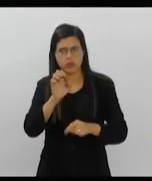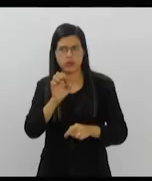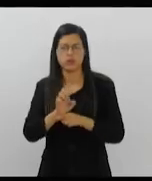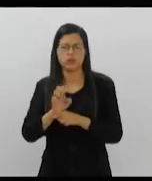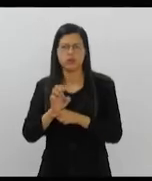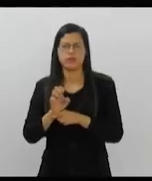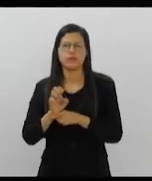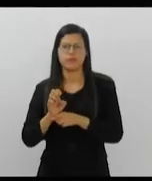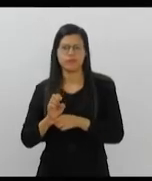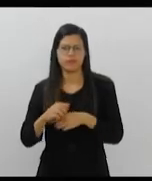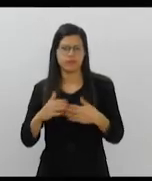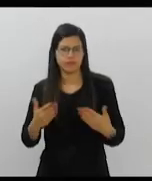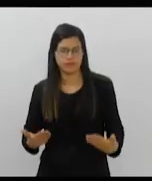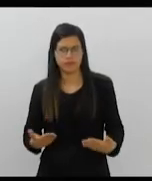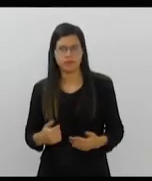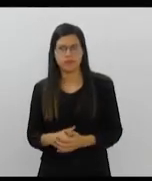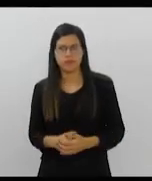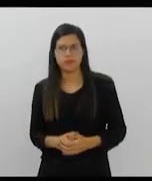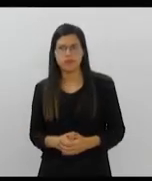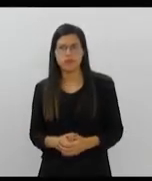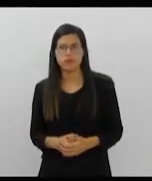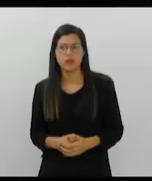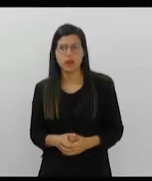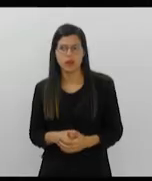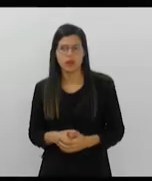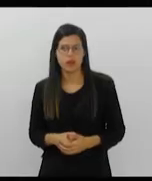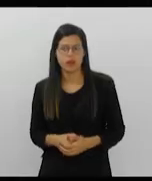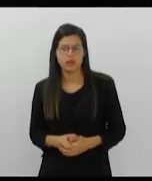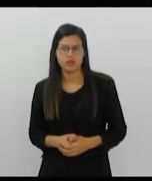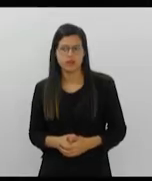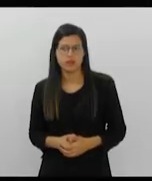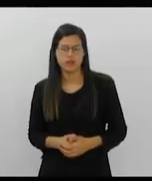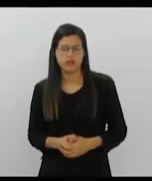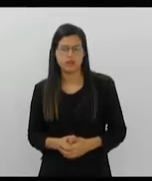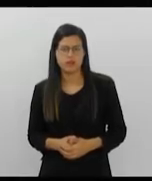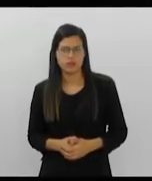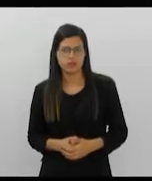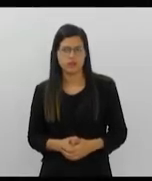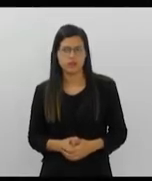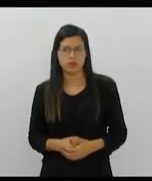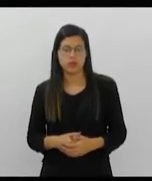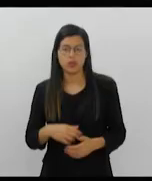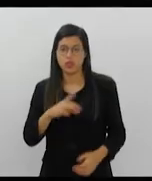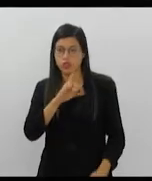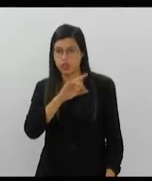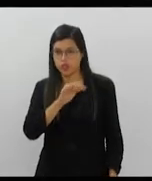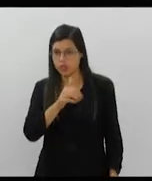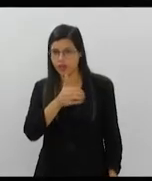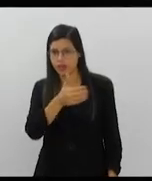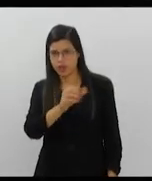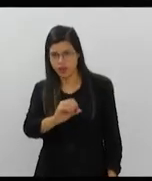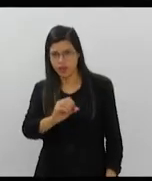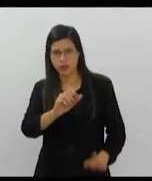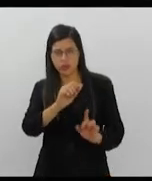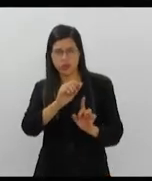Dito isso, foi protocolado em